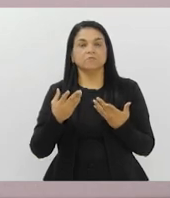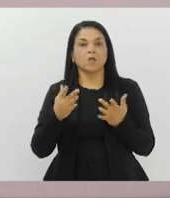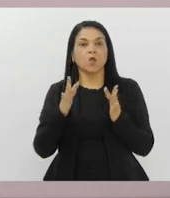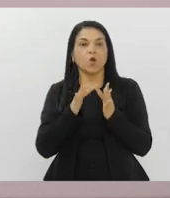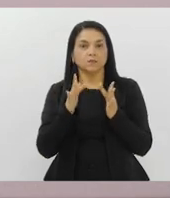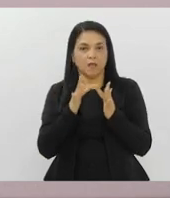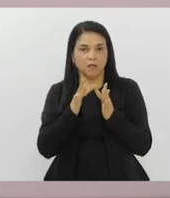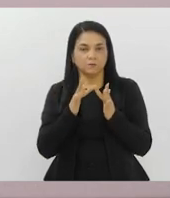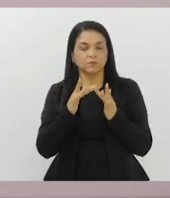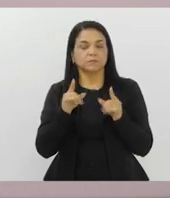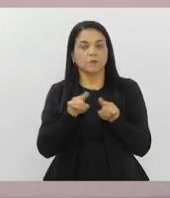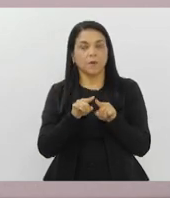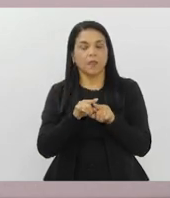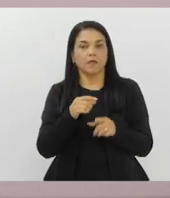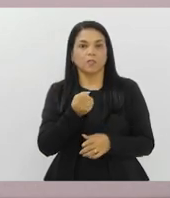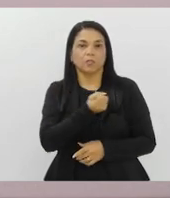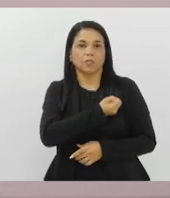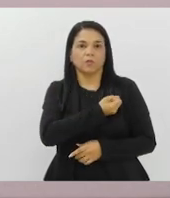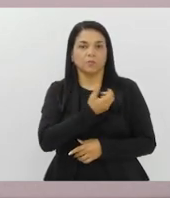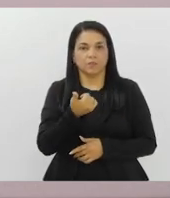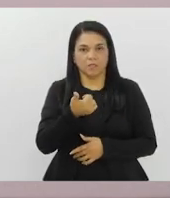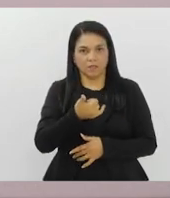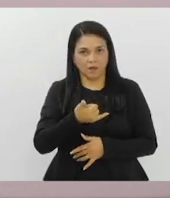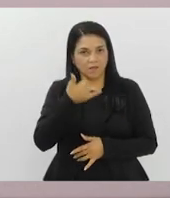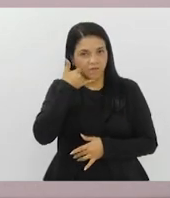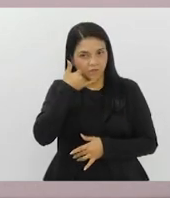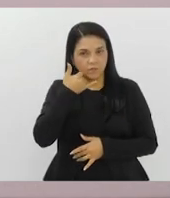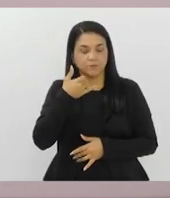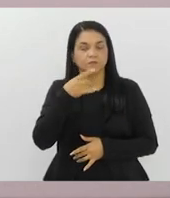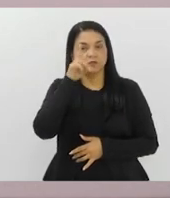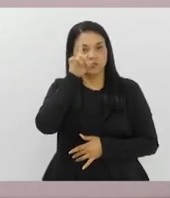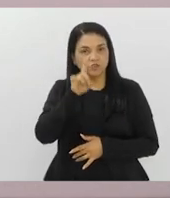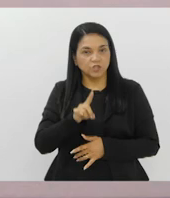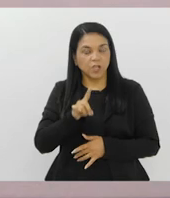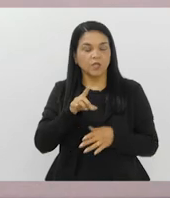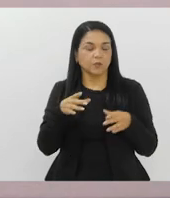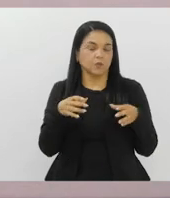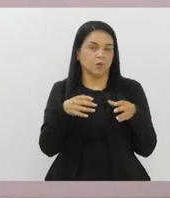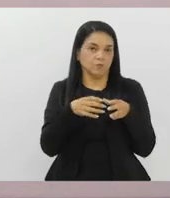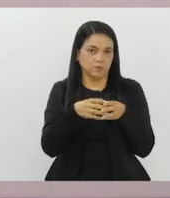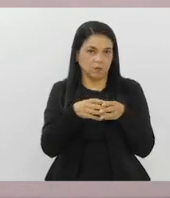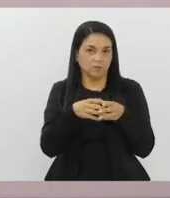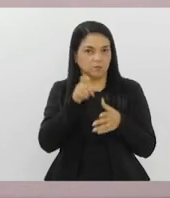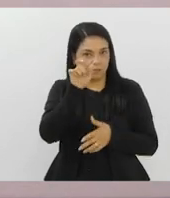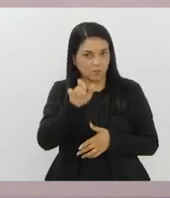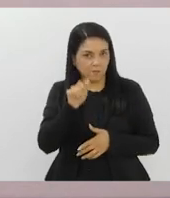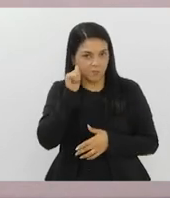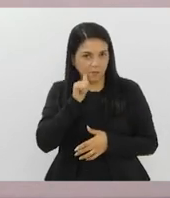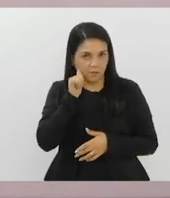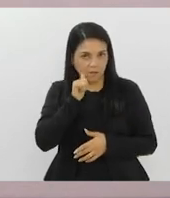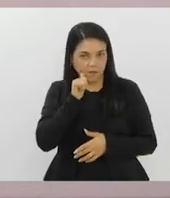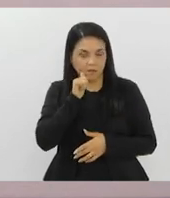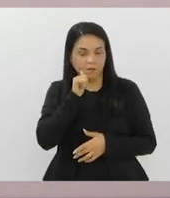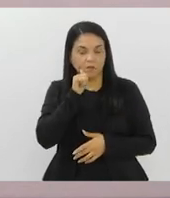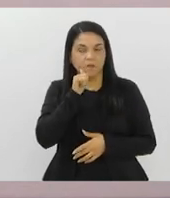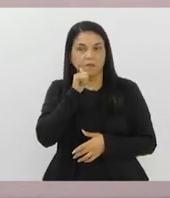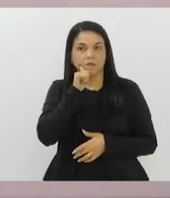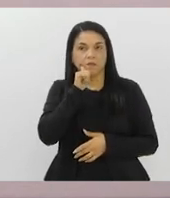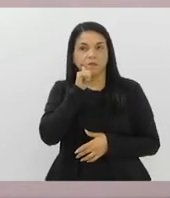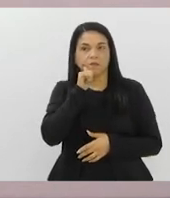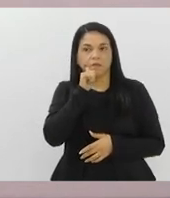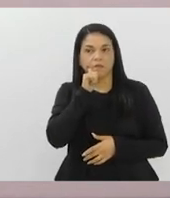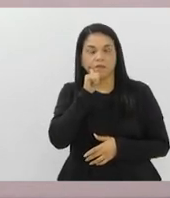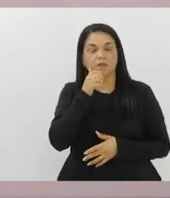o telefone da Comissão de Defesa dos Direitos da Mulher, para que a gente possa, para que